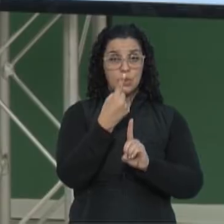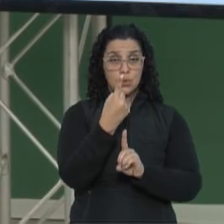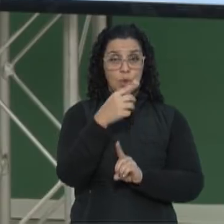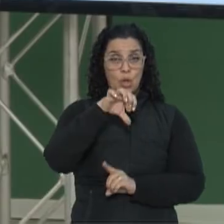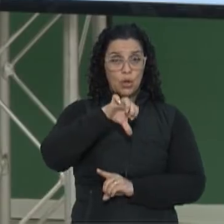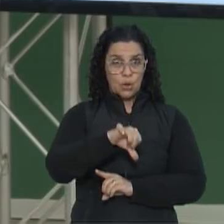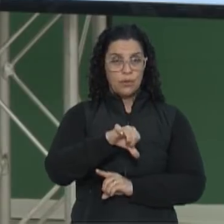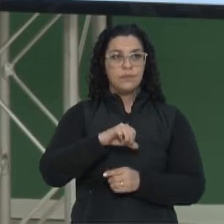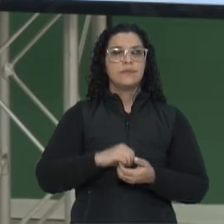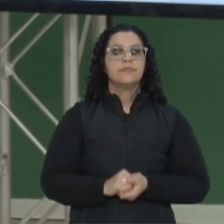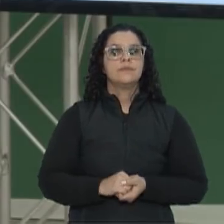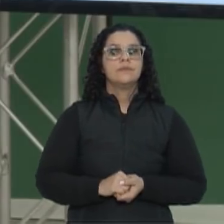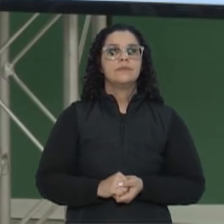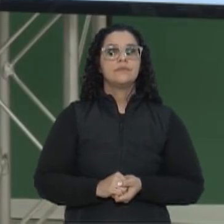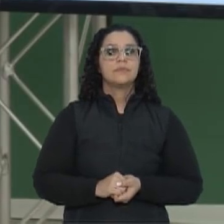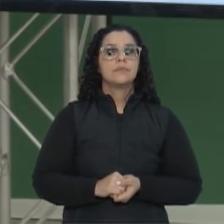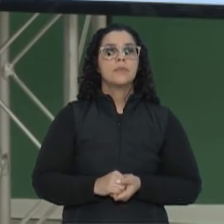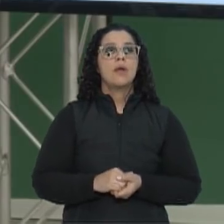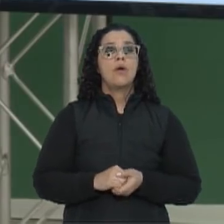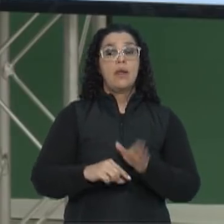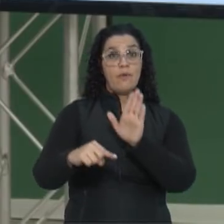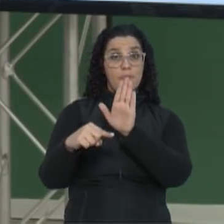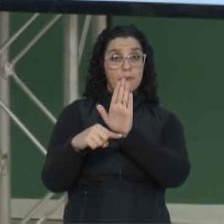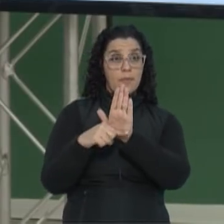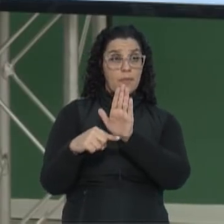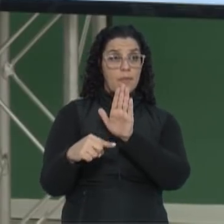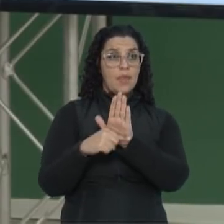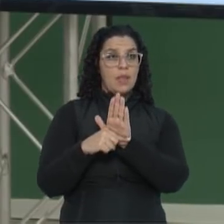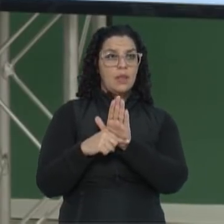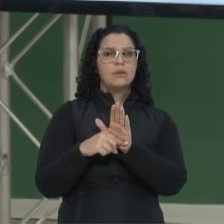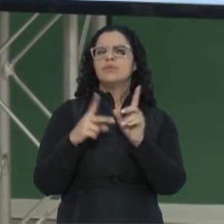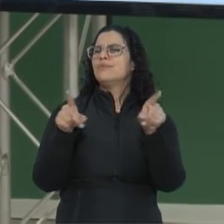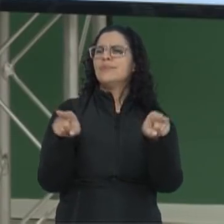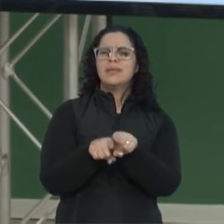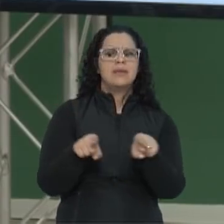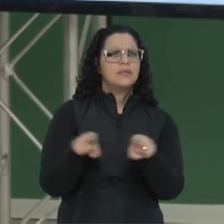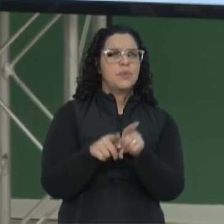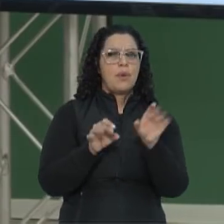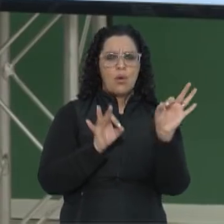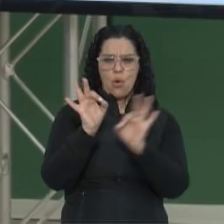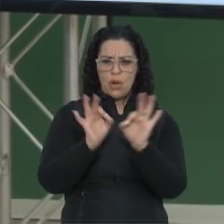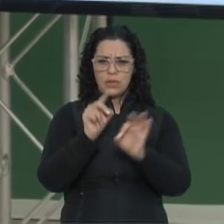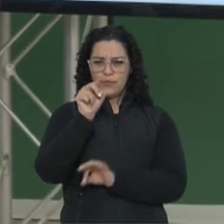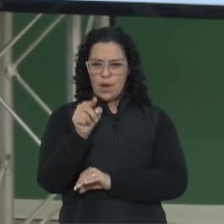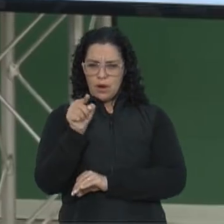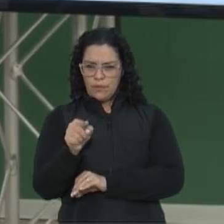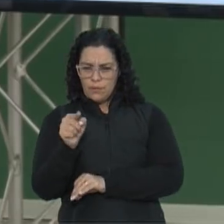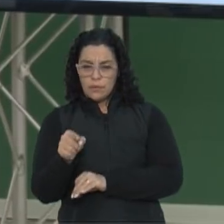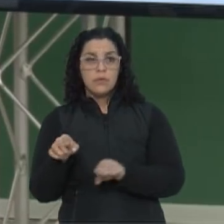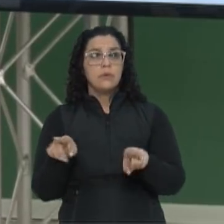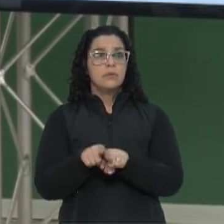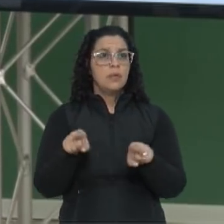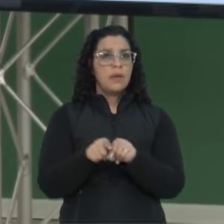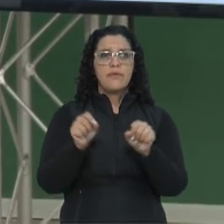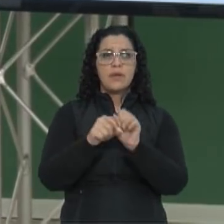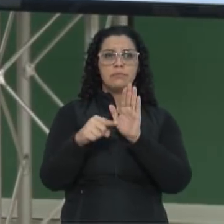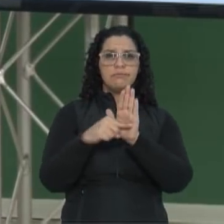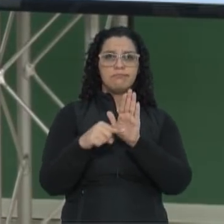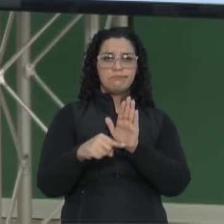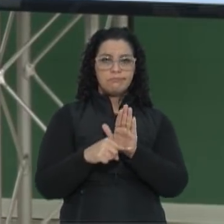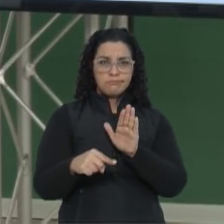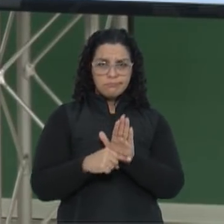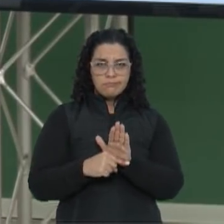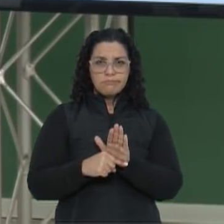9. Beleza. Vou subtrair. Mesma coisa, organizo vírgula embaixo de vírgula e faço a